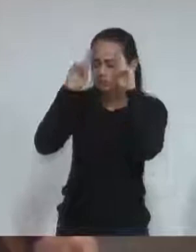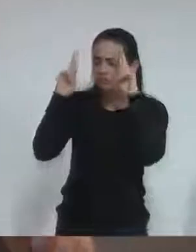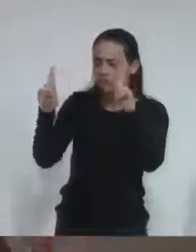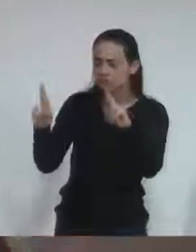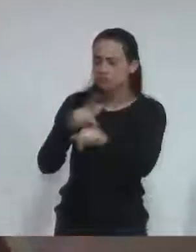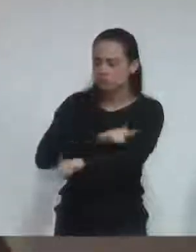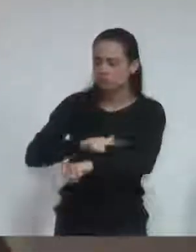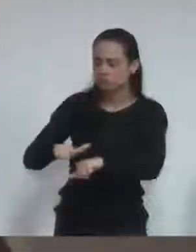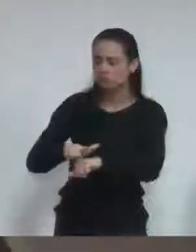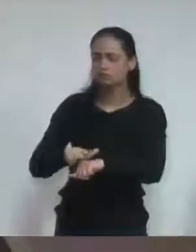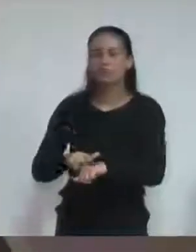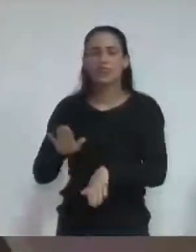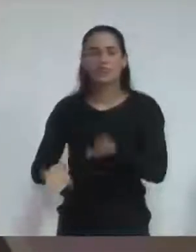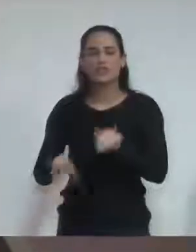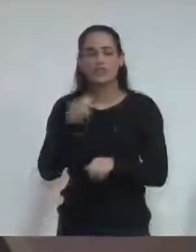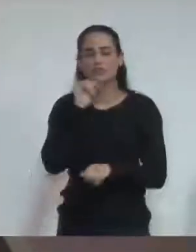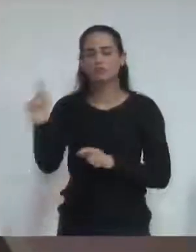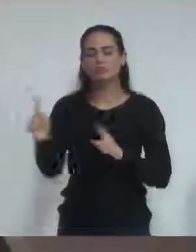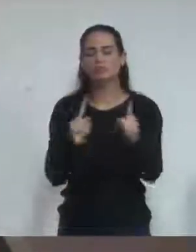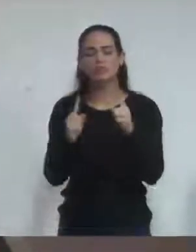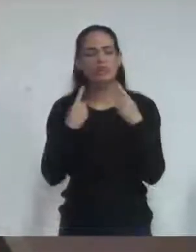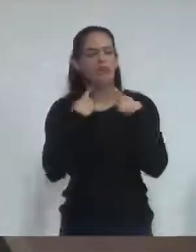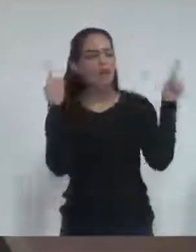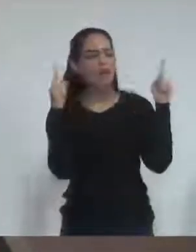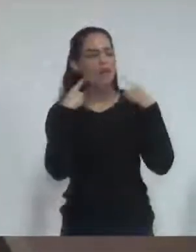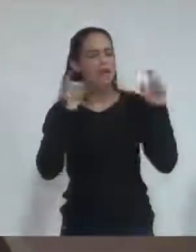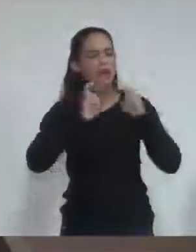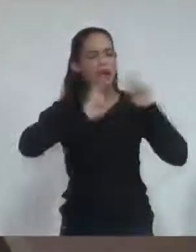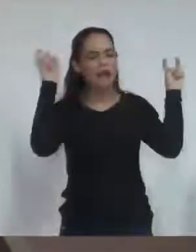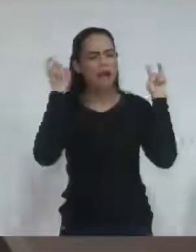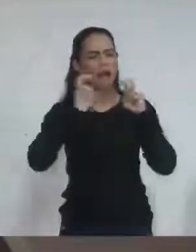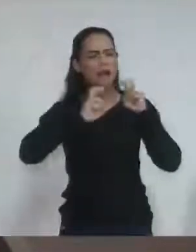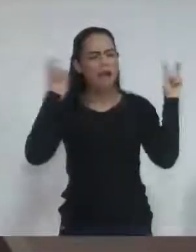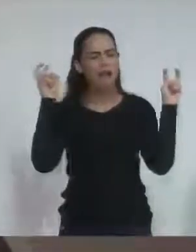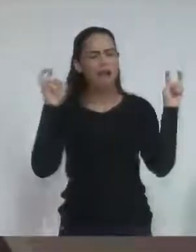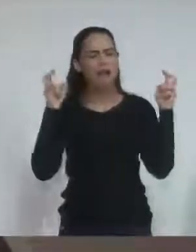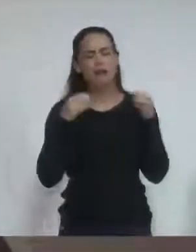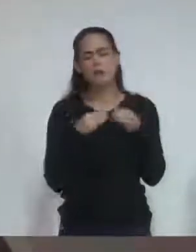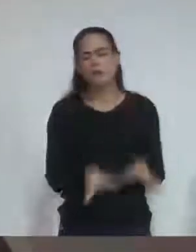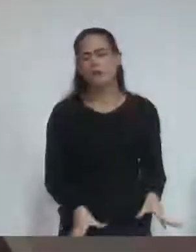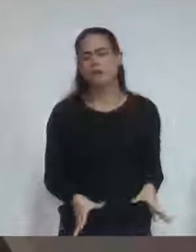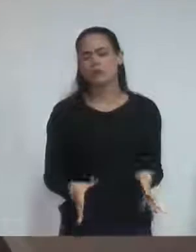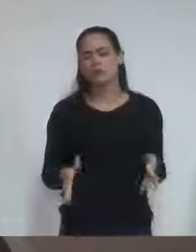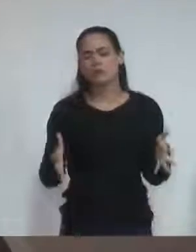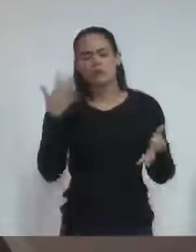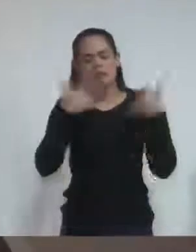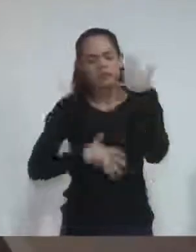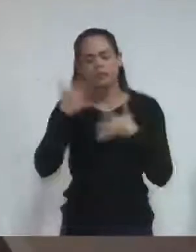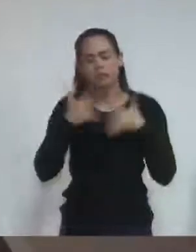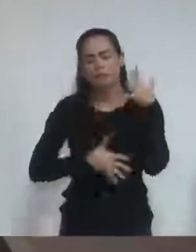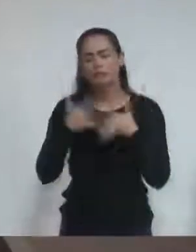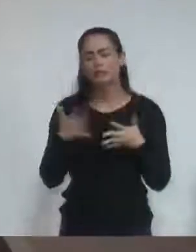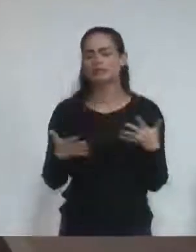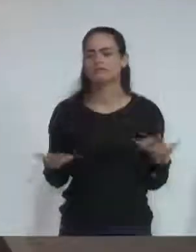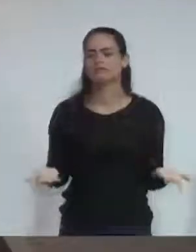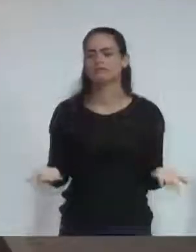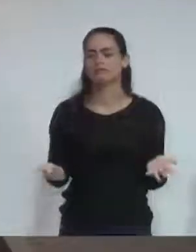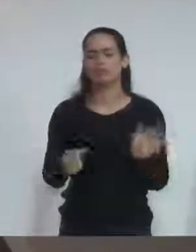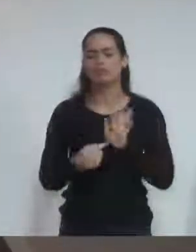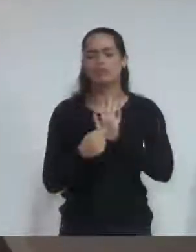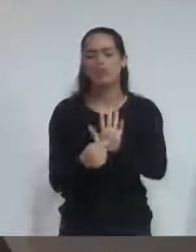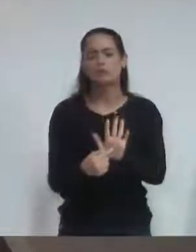é a pessoa que vem aqui e começa a berrar, a gritar de forma histérica, interrompe, fala de um, de outro, porque daí está, acima de tudo, dando um mau